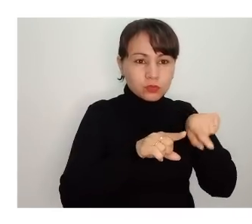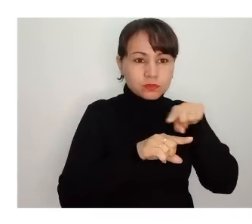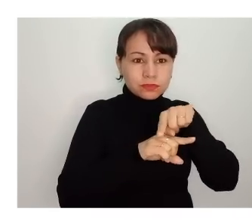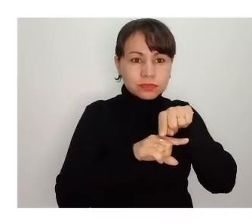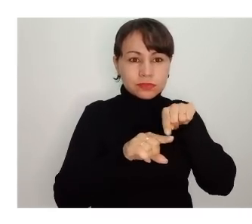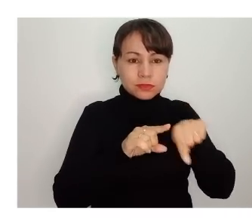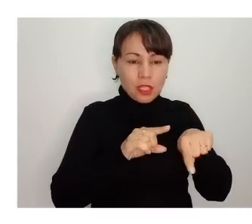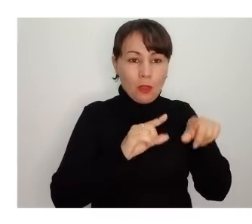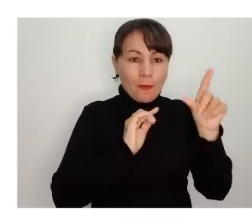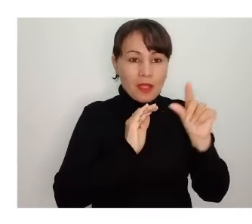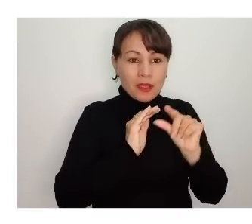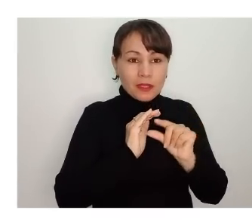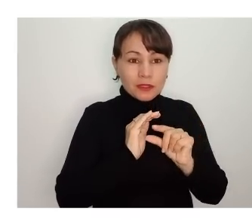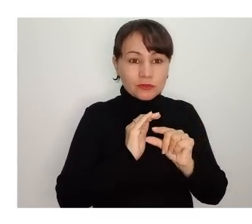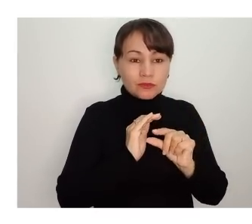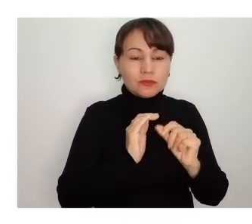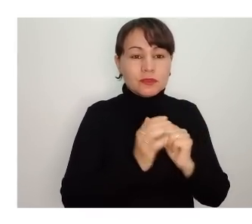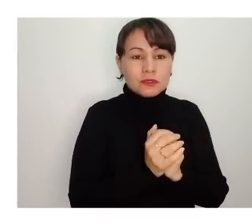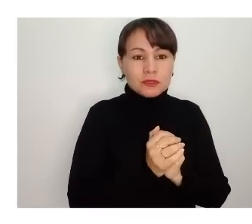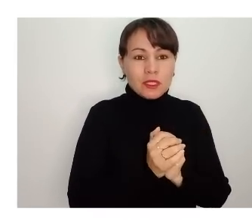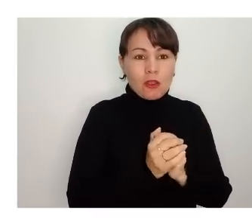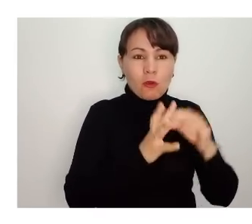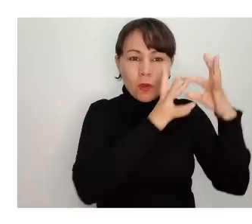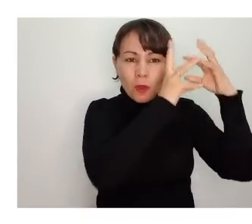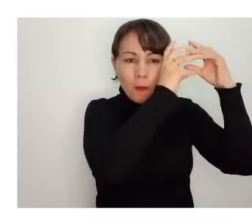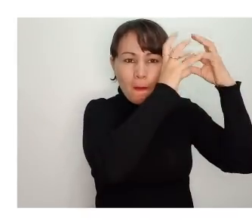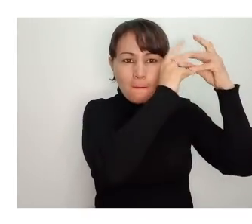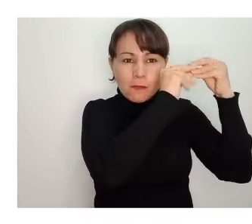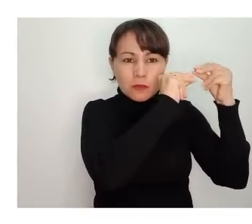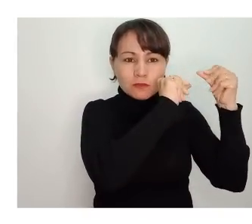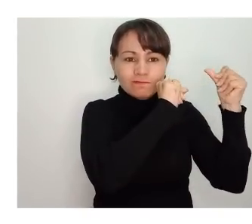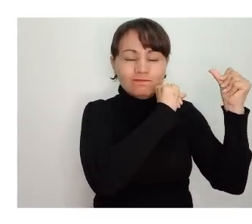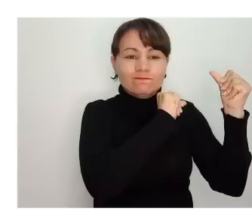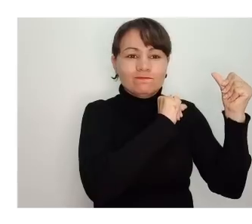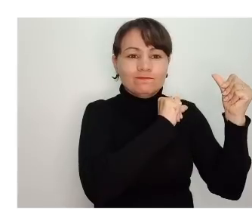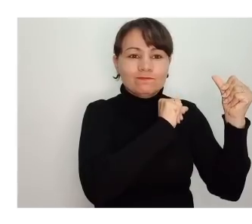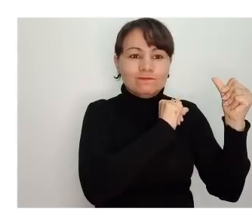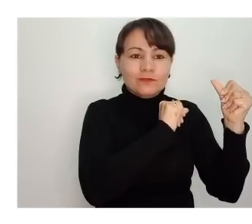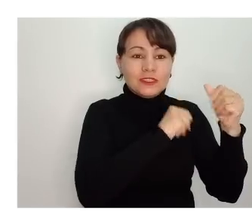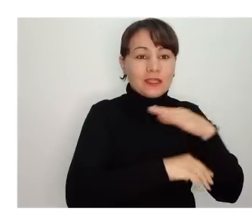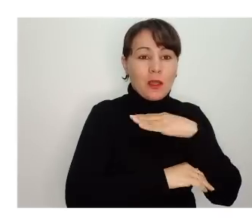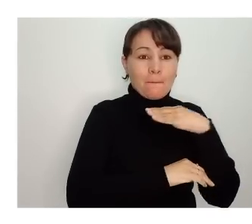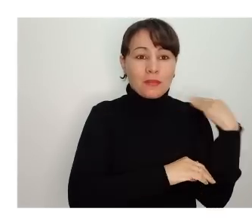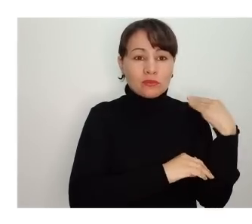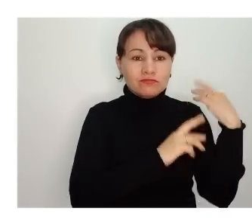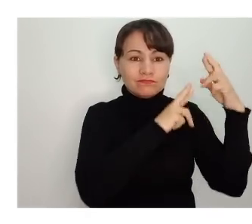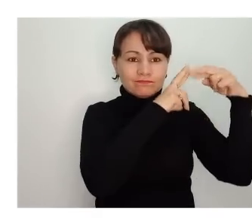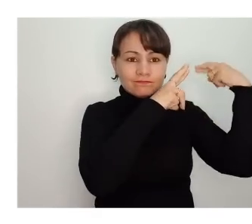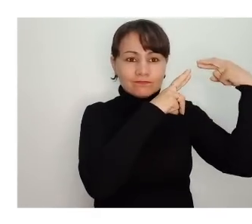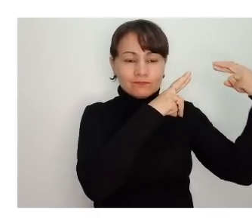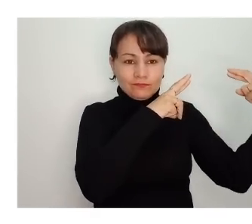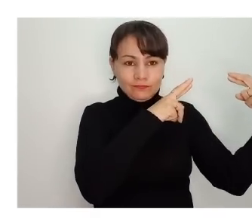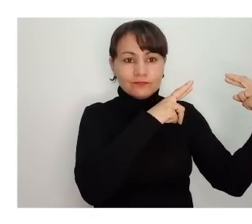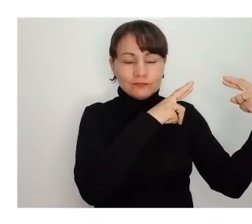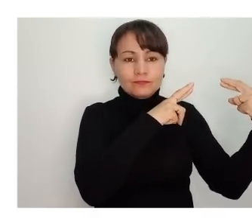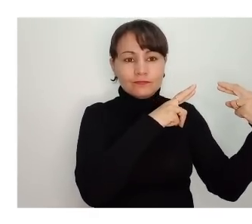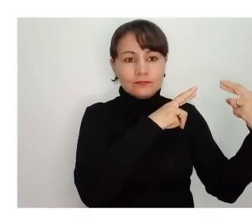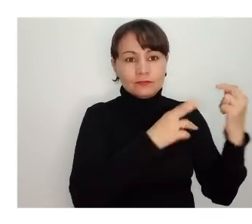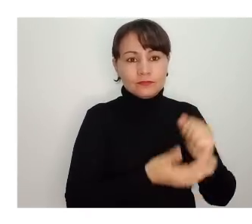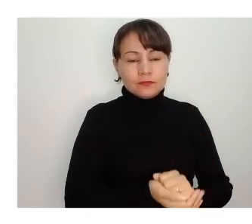espinhos, uma redução da plasticidade e até a morte do neurônio.